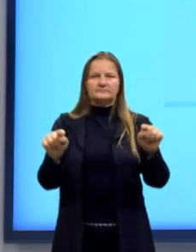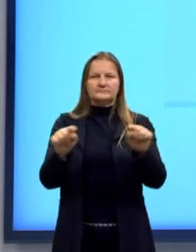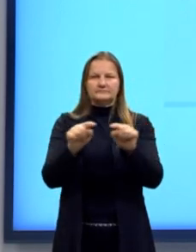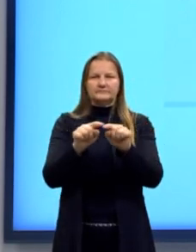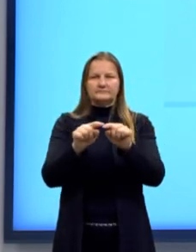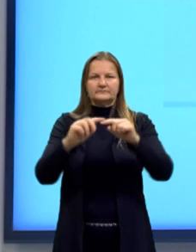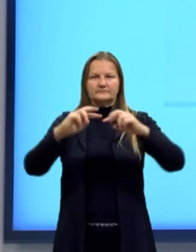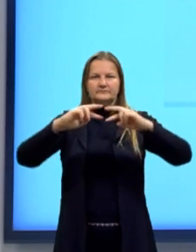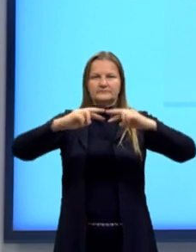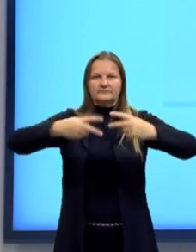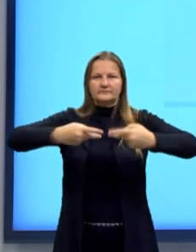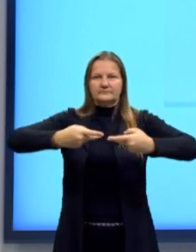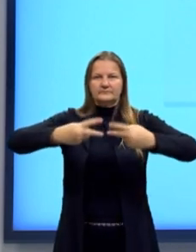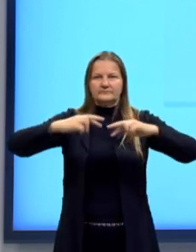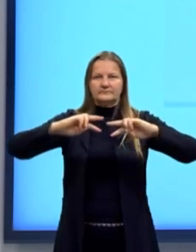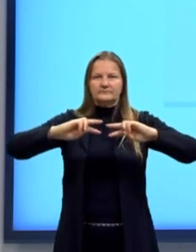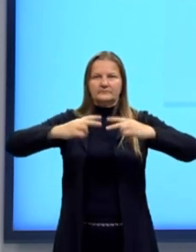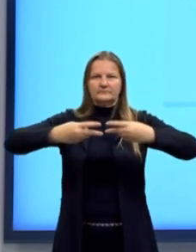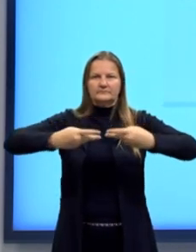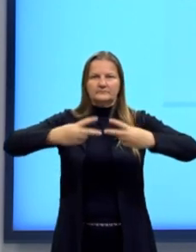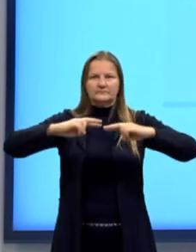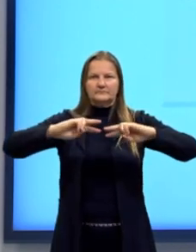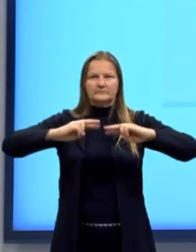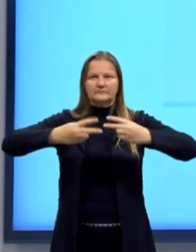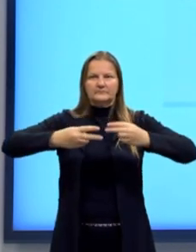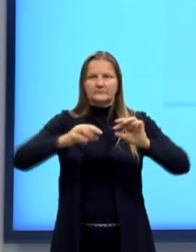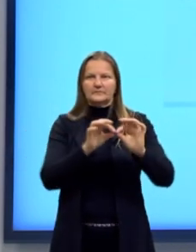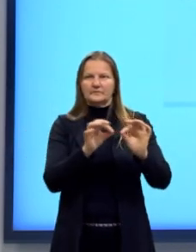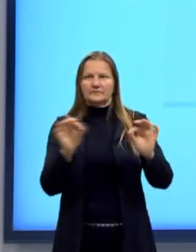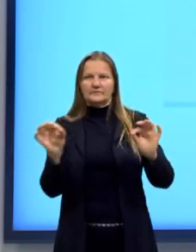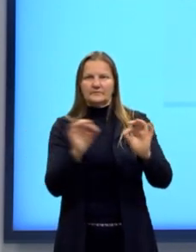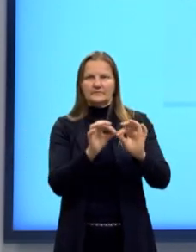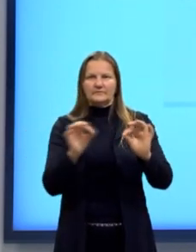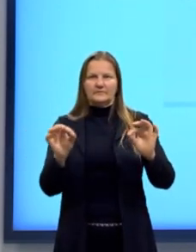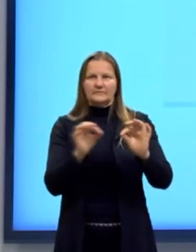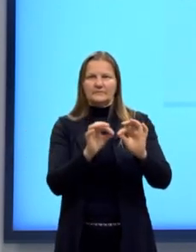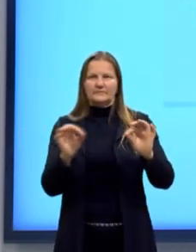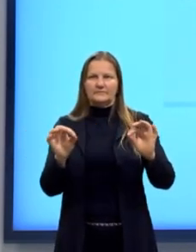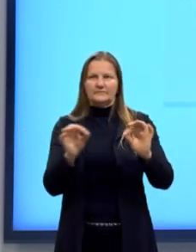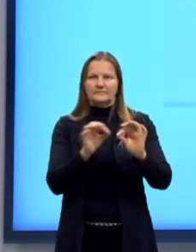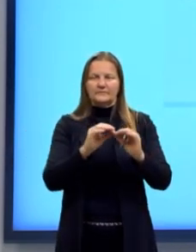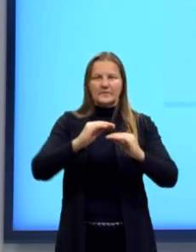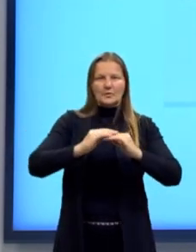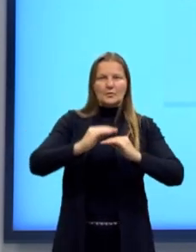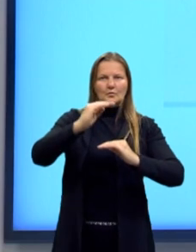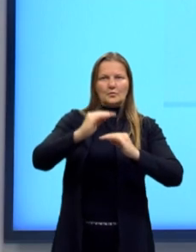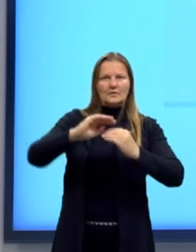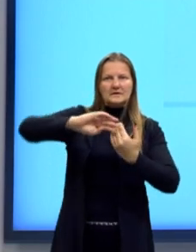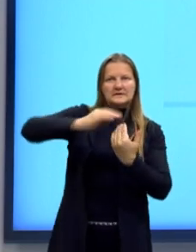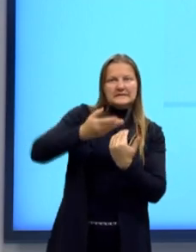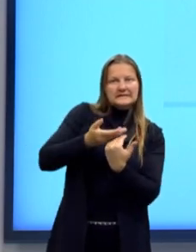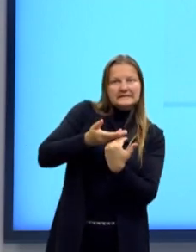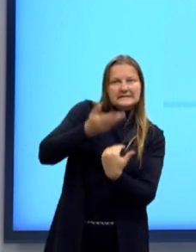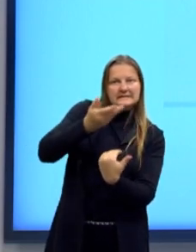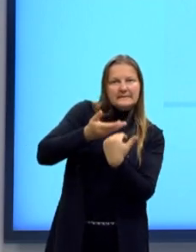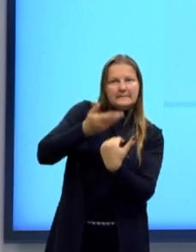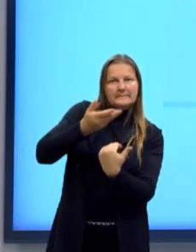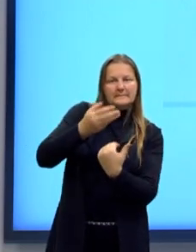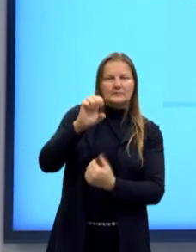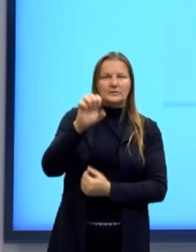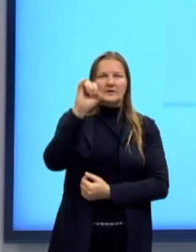girar em torno do eixo mas ele tá um pouquinho afastado do eixo né então o lado dele não conhecido com eixo então